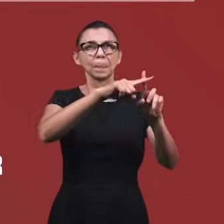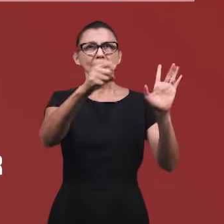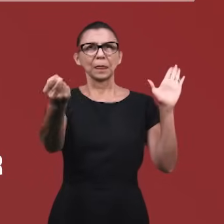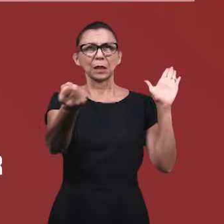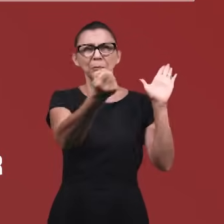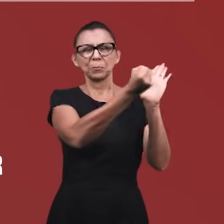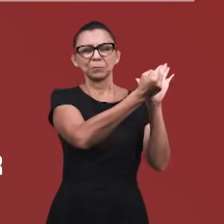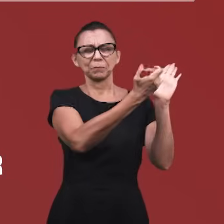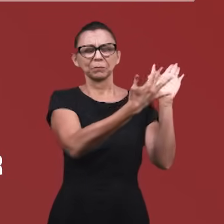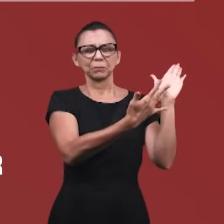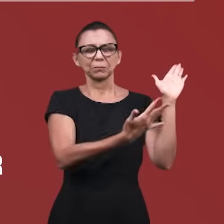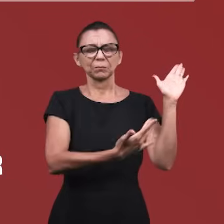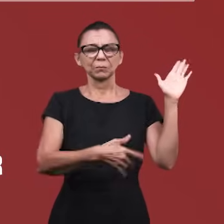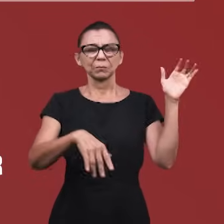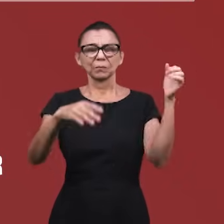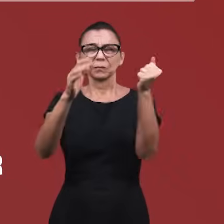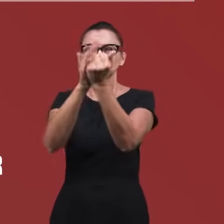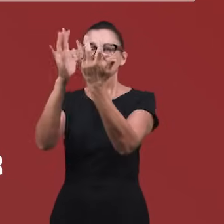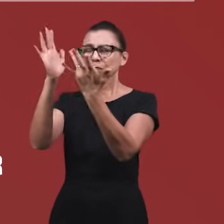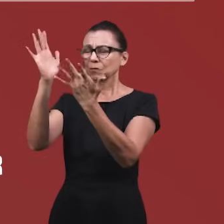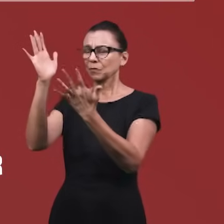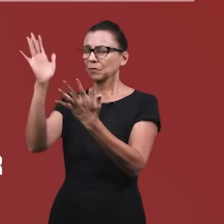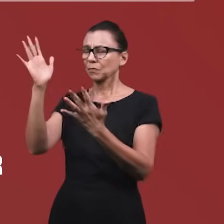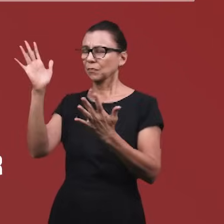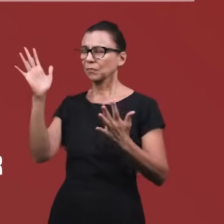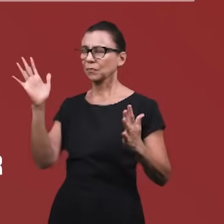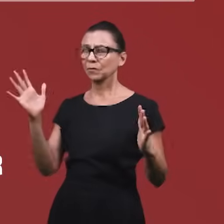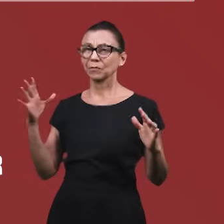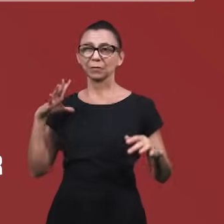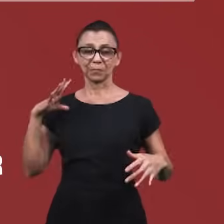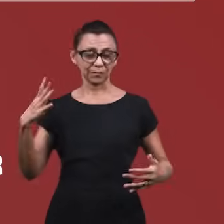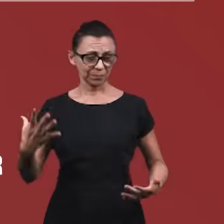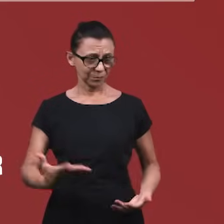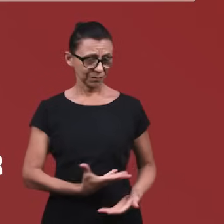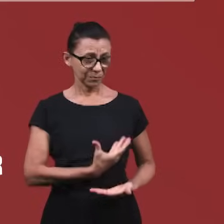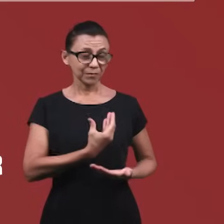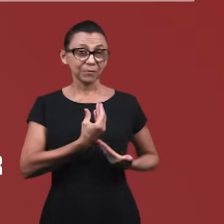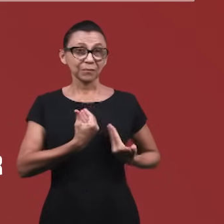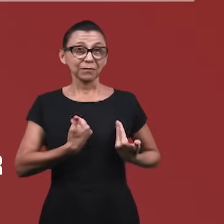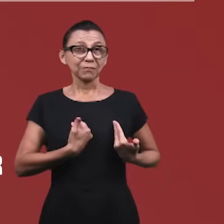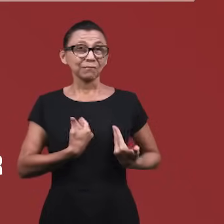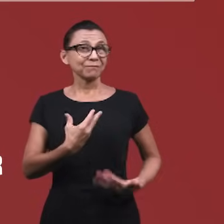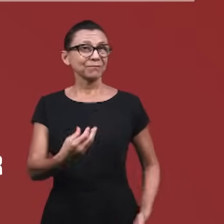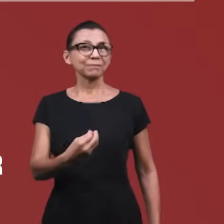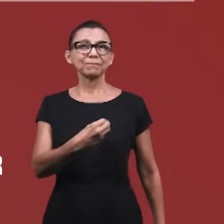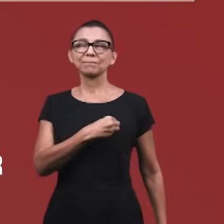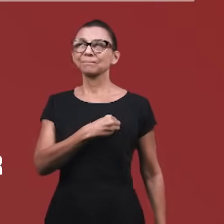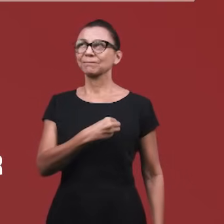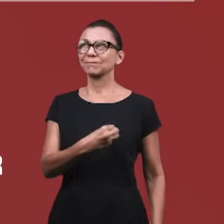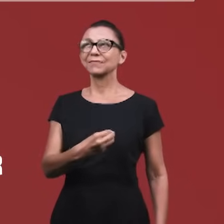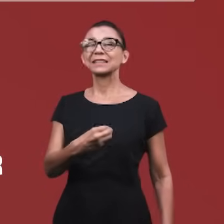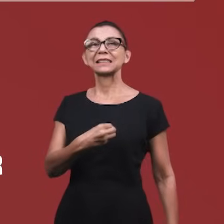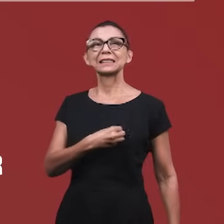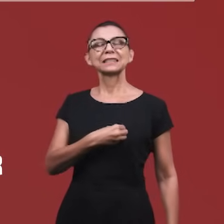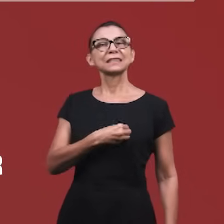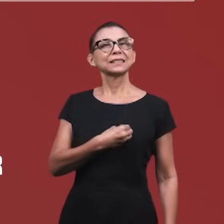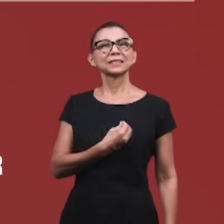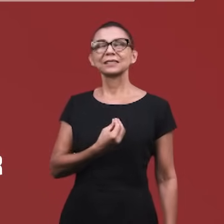ferida me salvou tão pecador a ti